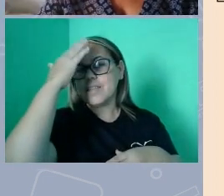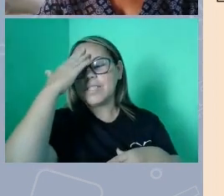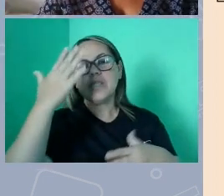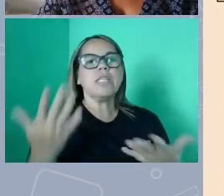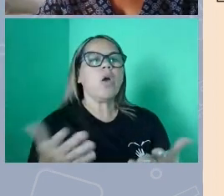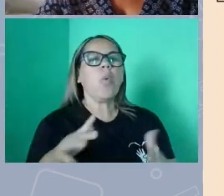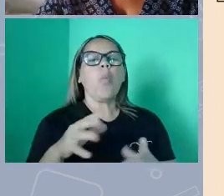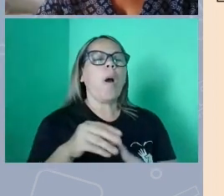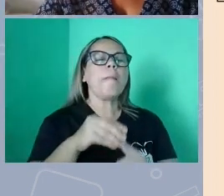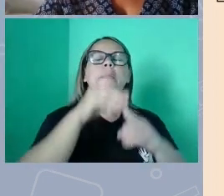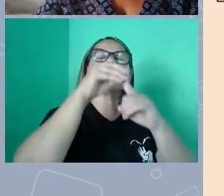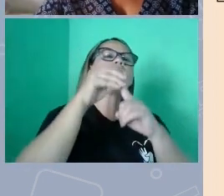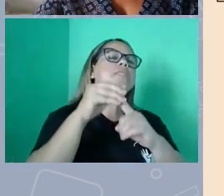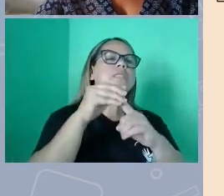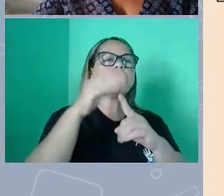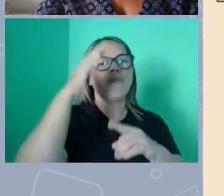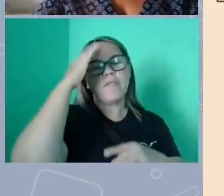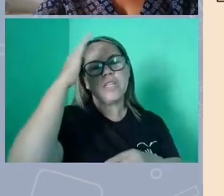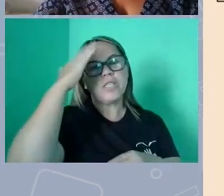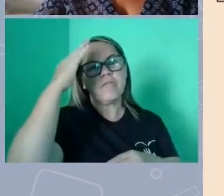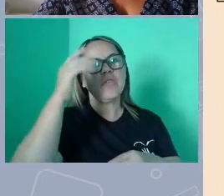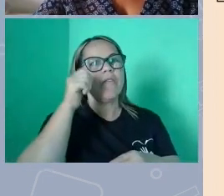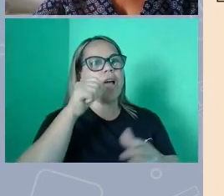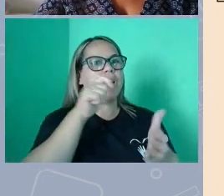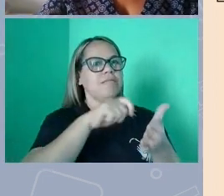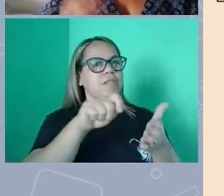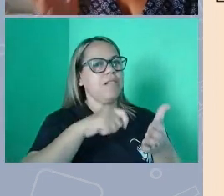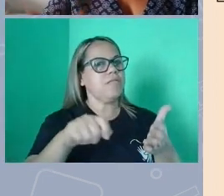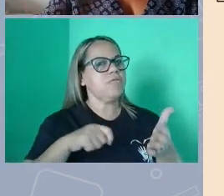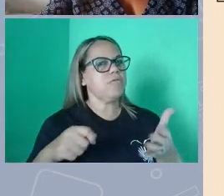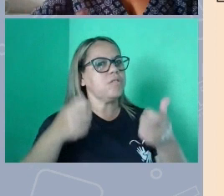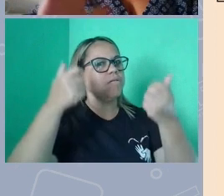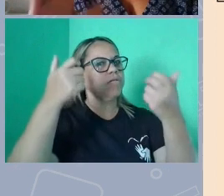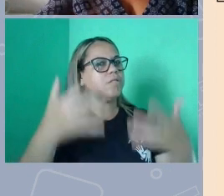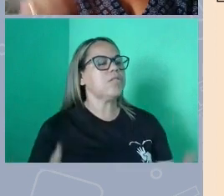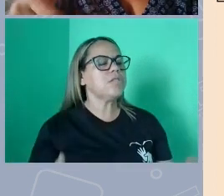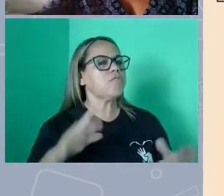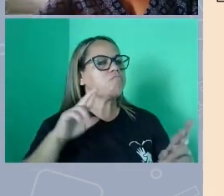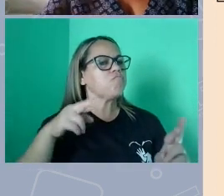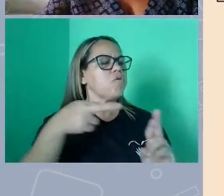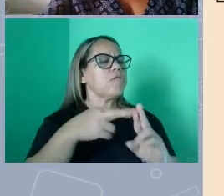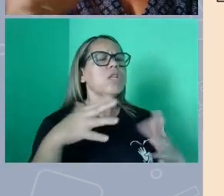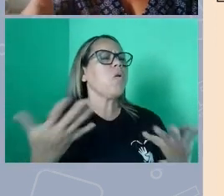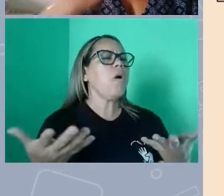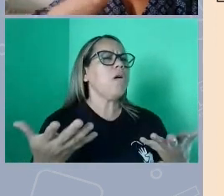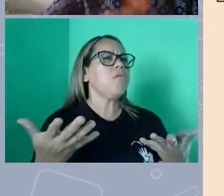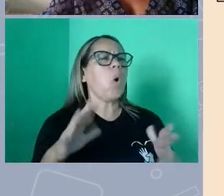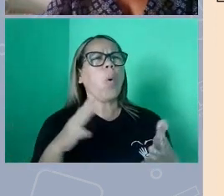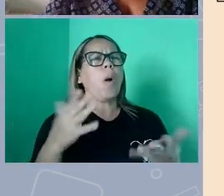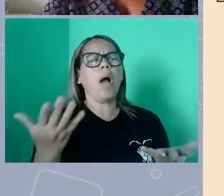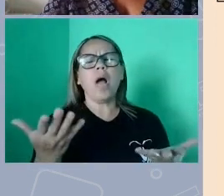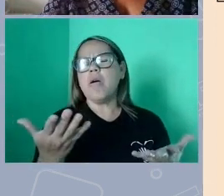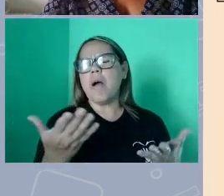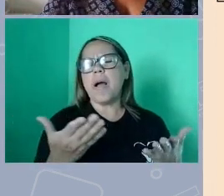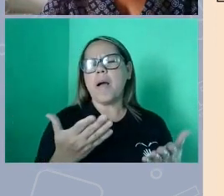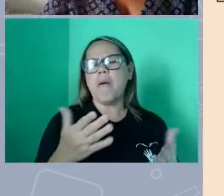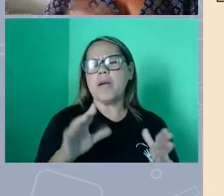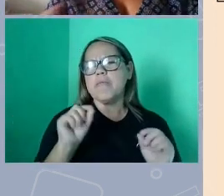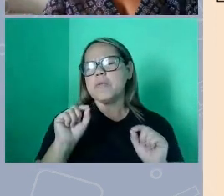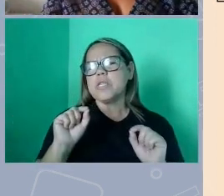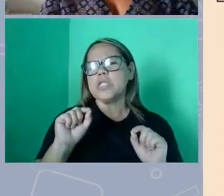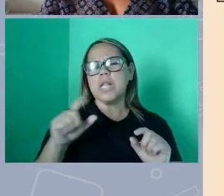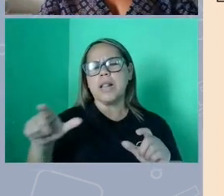princípio filosófico a autora está se referindo que embasou qual o princípio que embasou a escola alemã